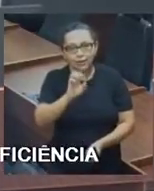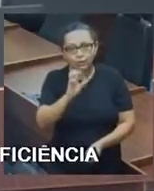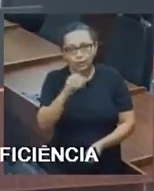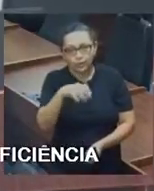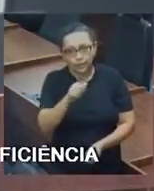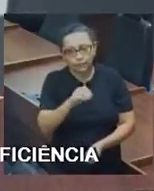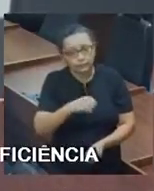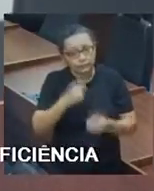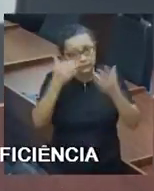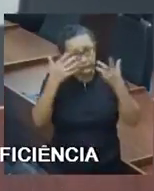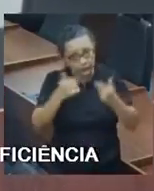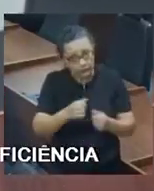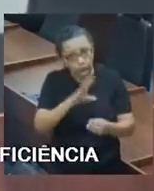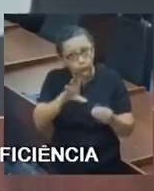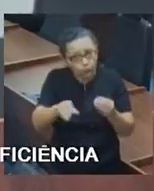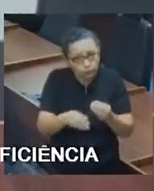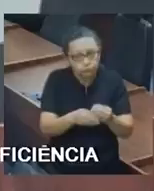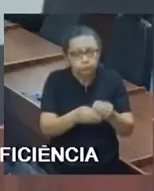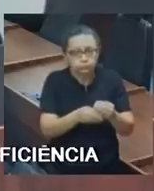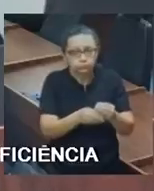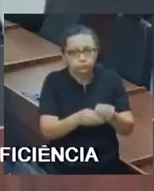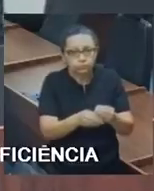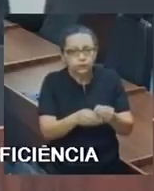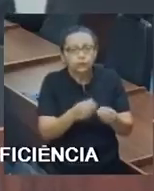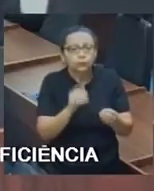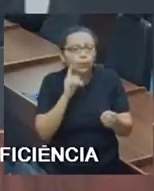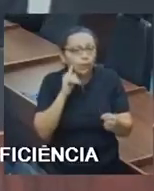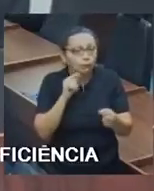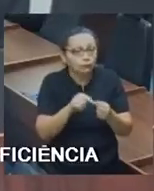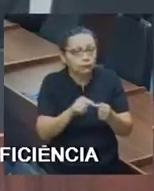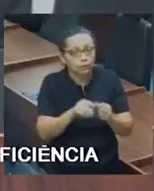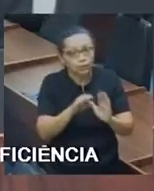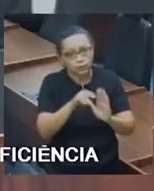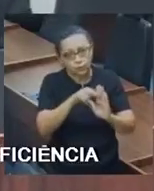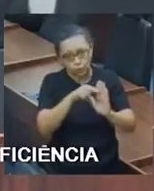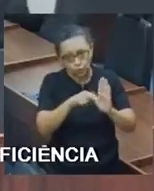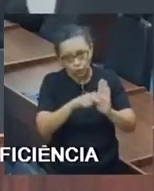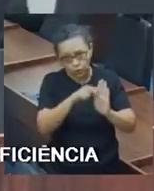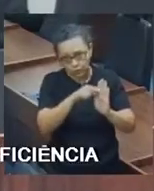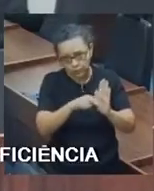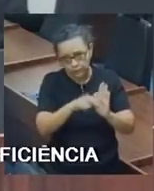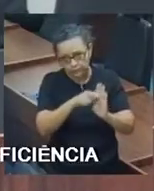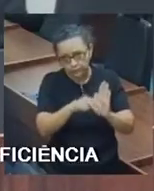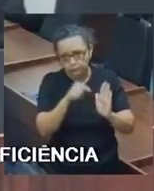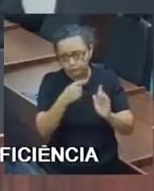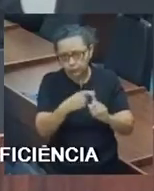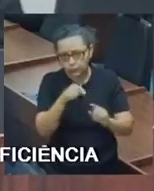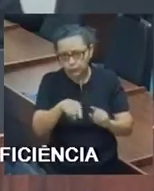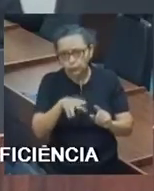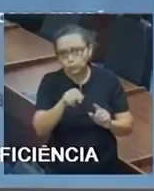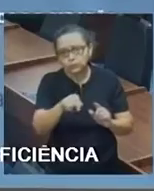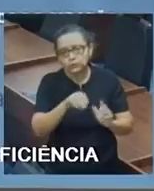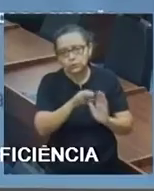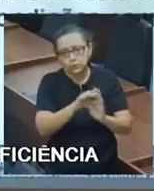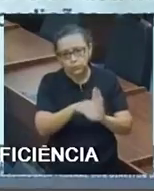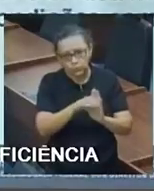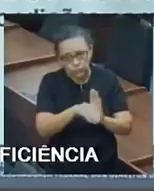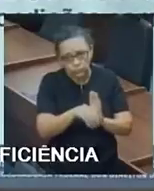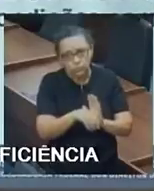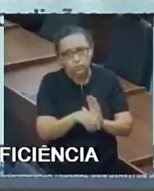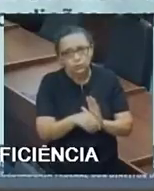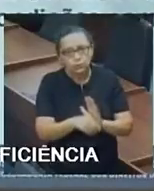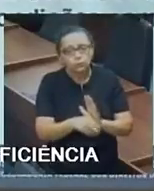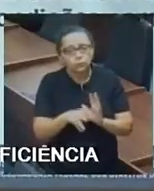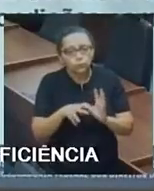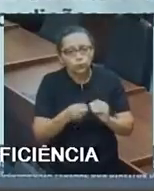ponto de vista é normativo é esses conceitos eles todos estão